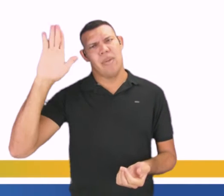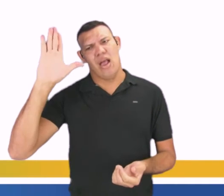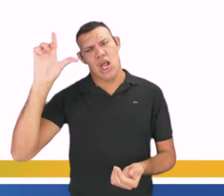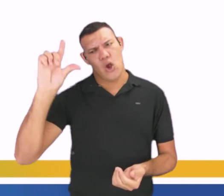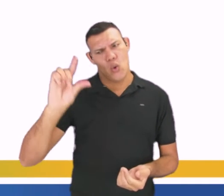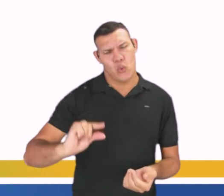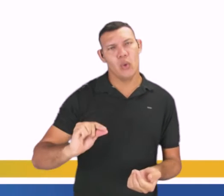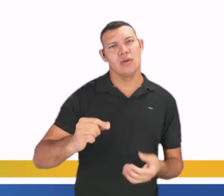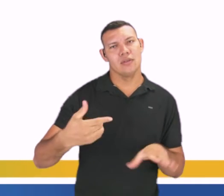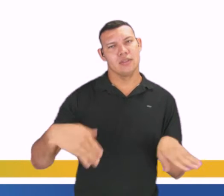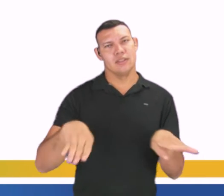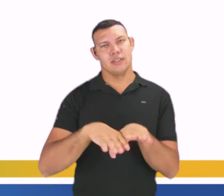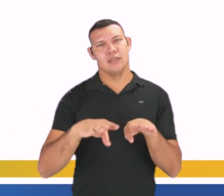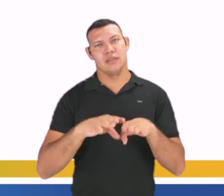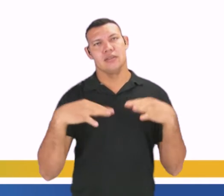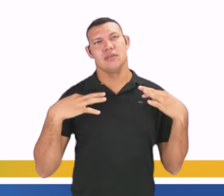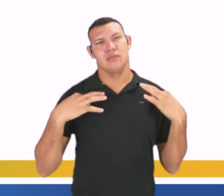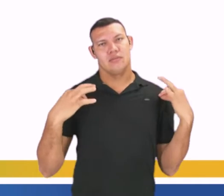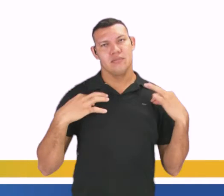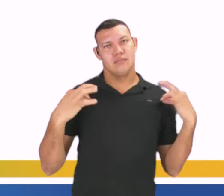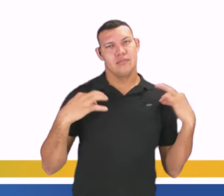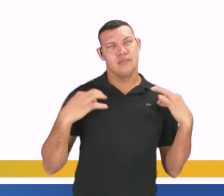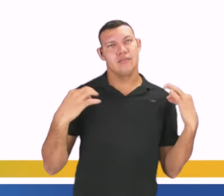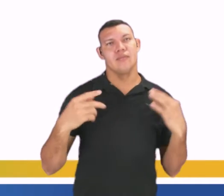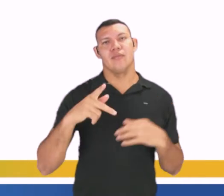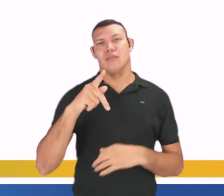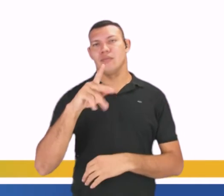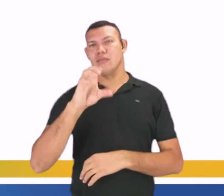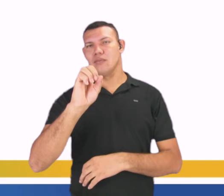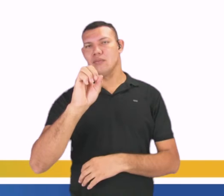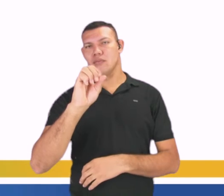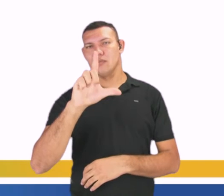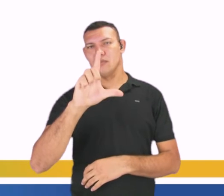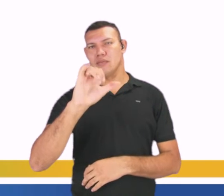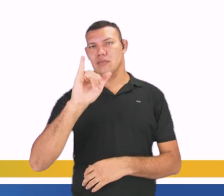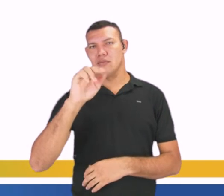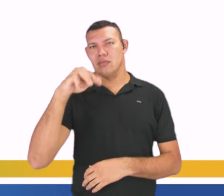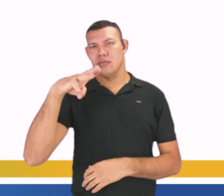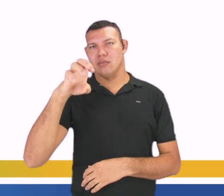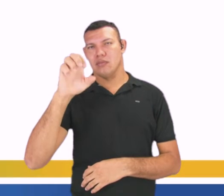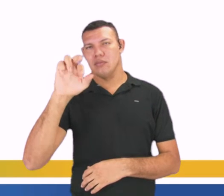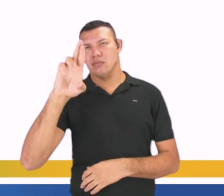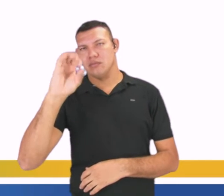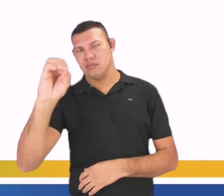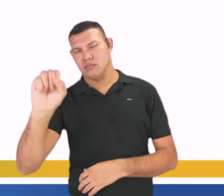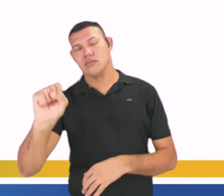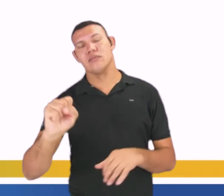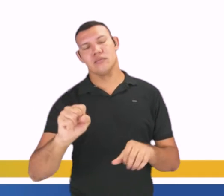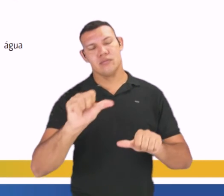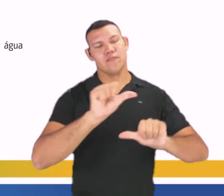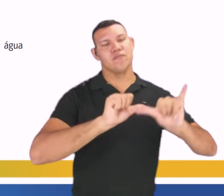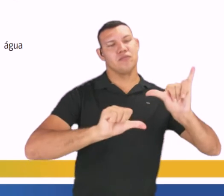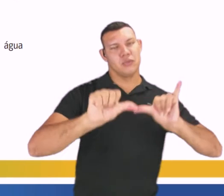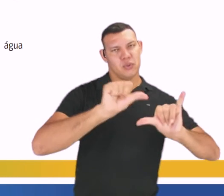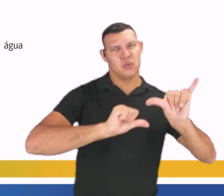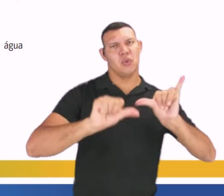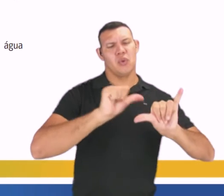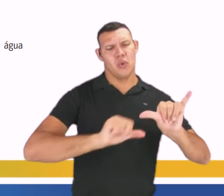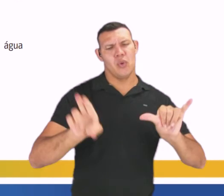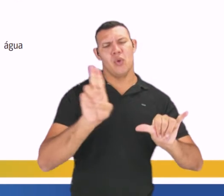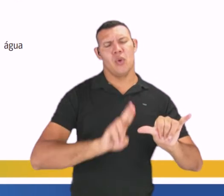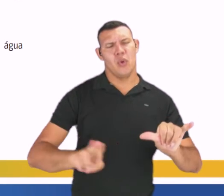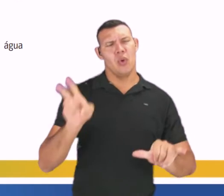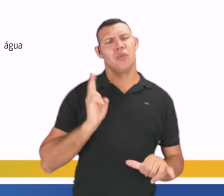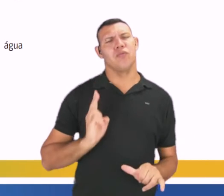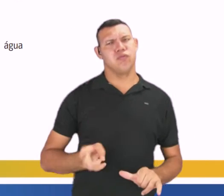nos tecidos, através dos polímeros também. Essa reação é bastante utilizada.